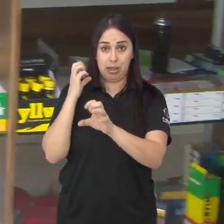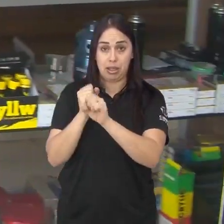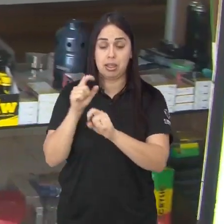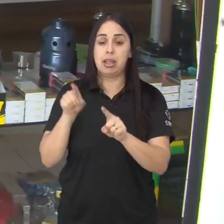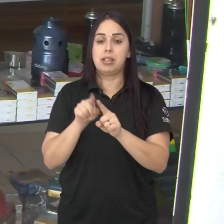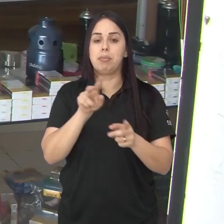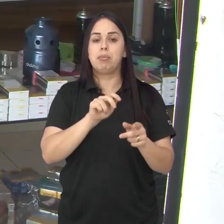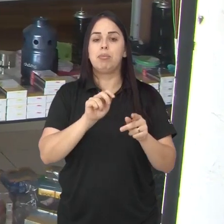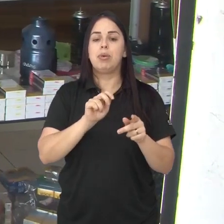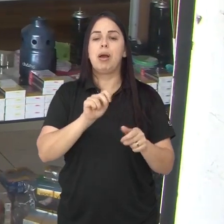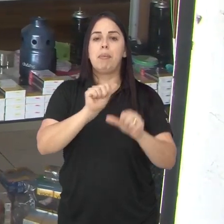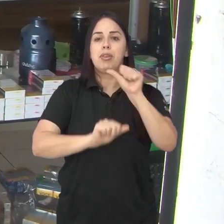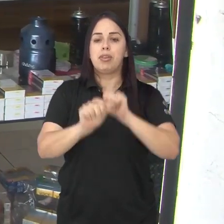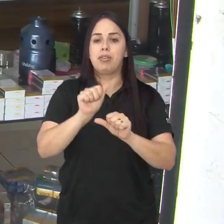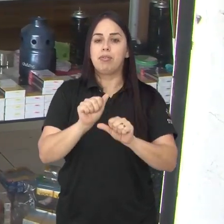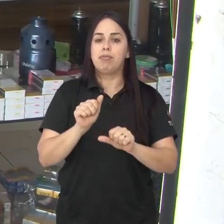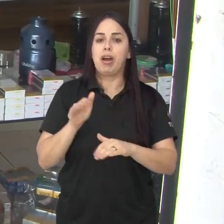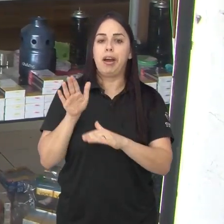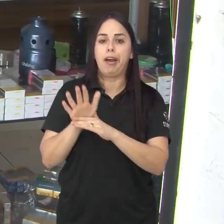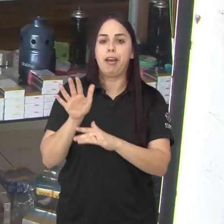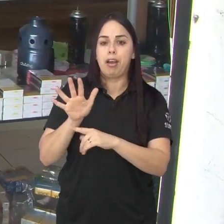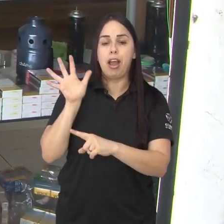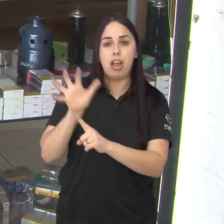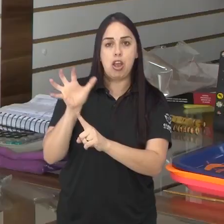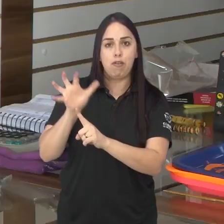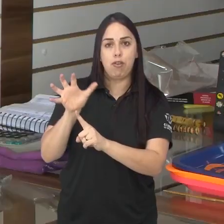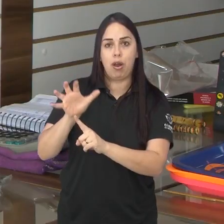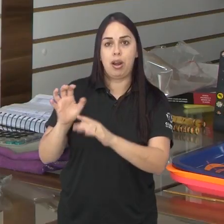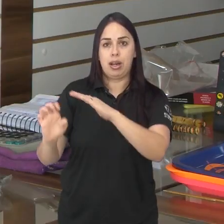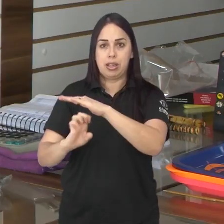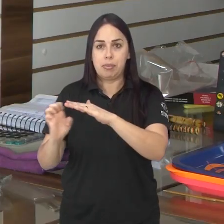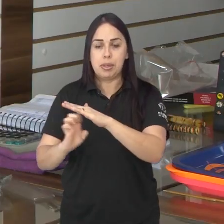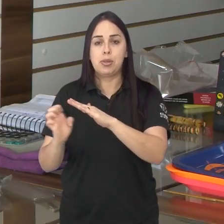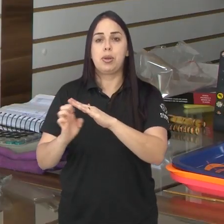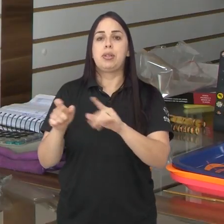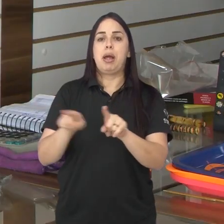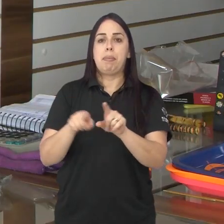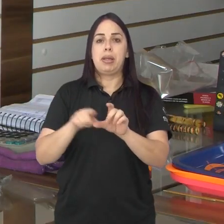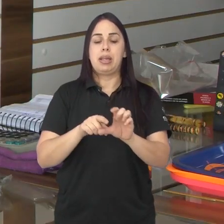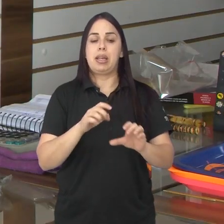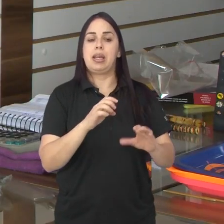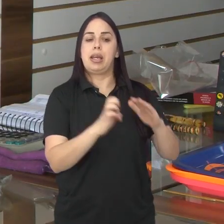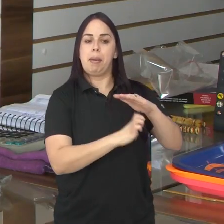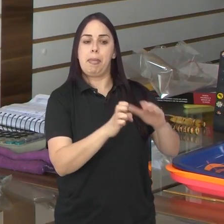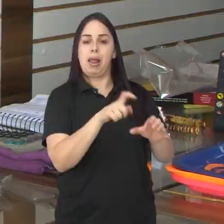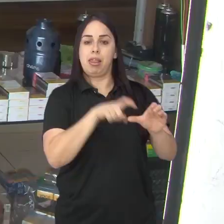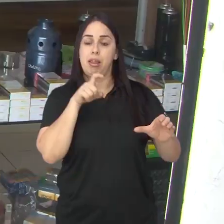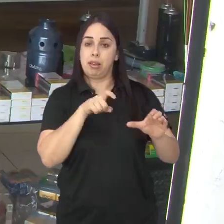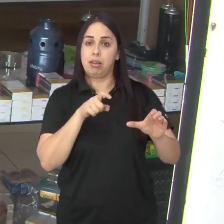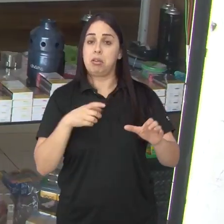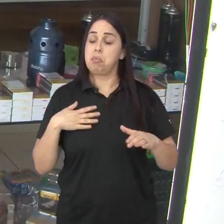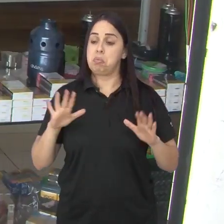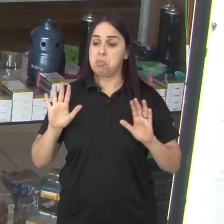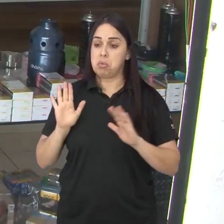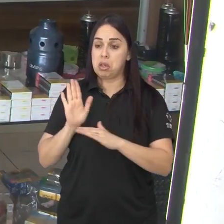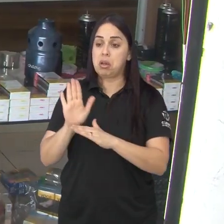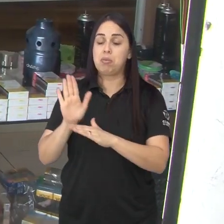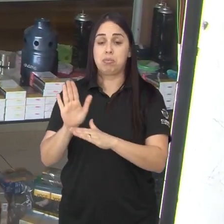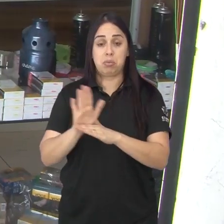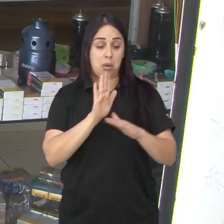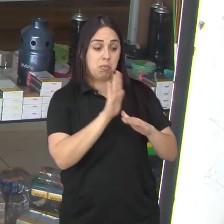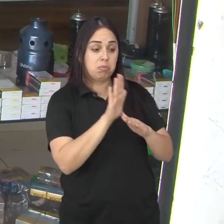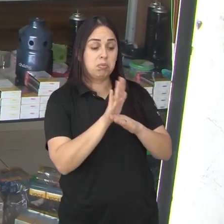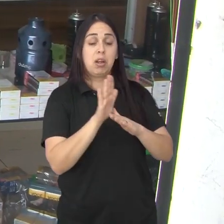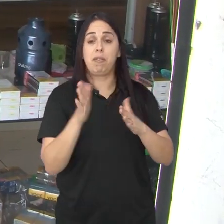mudanças também vão afetar o dia a dia dos pequenos comércios, dos trabalhadores autônomos e dos empresários, podendo facilitar